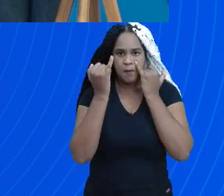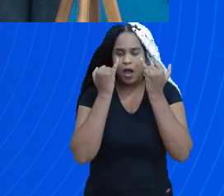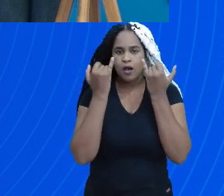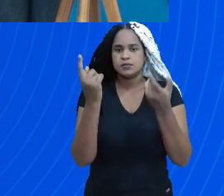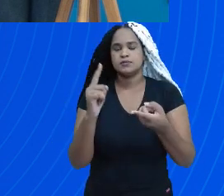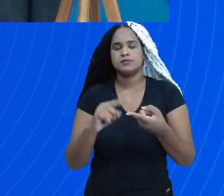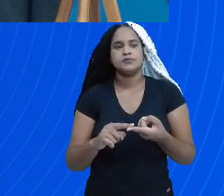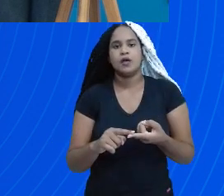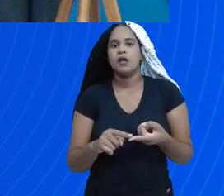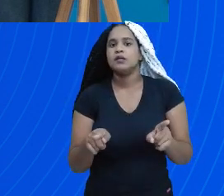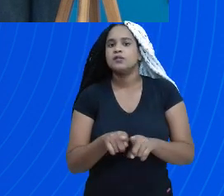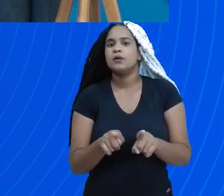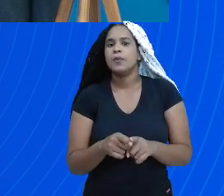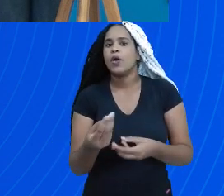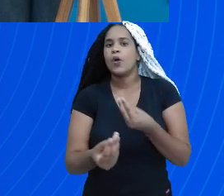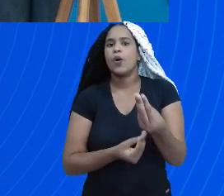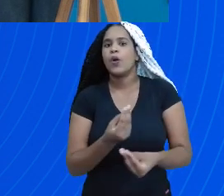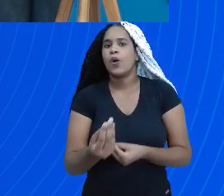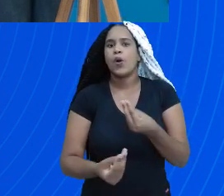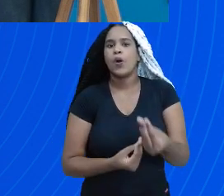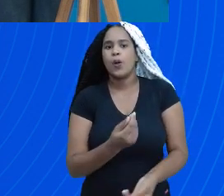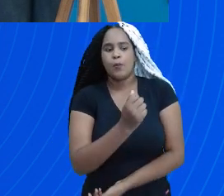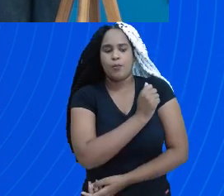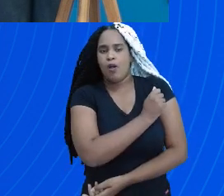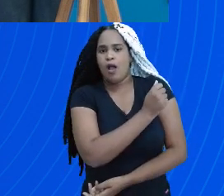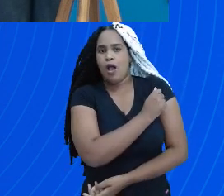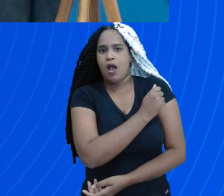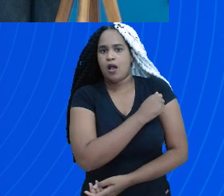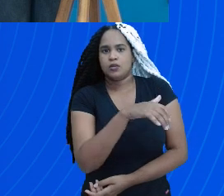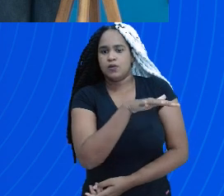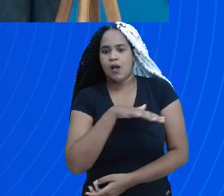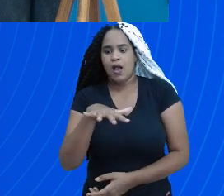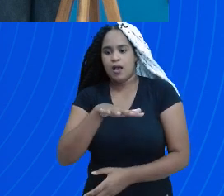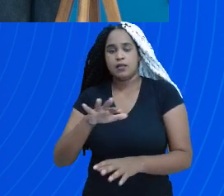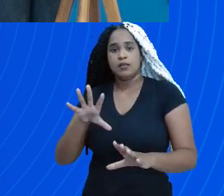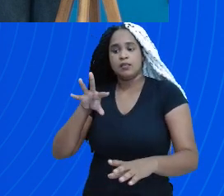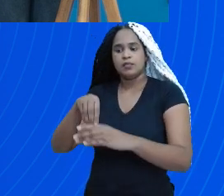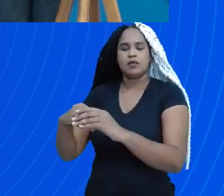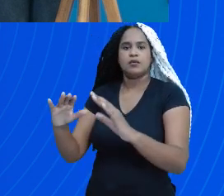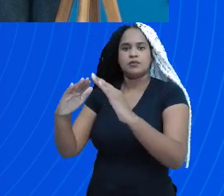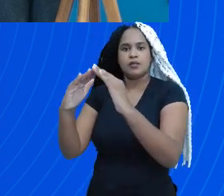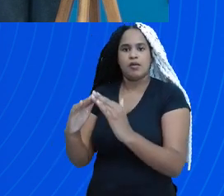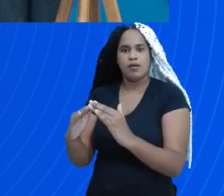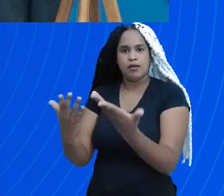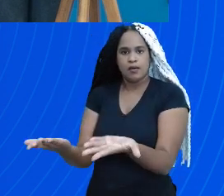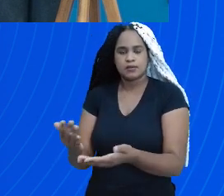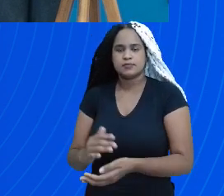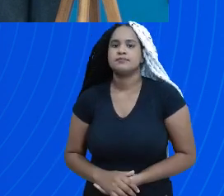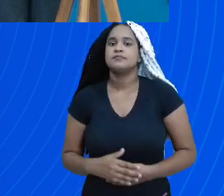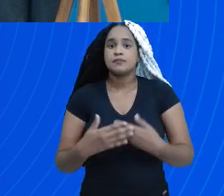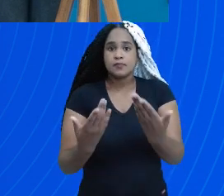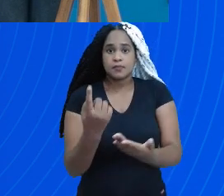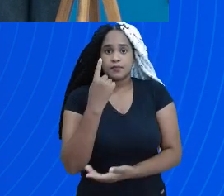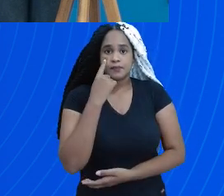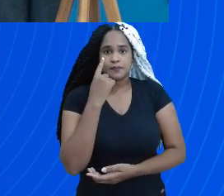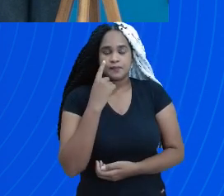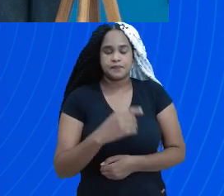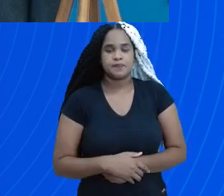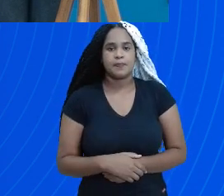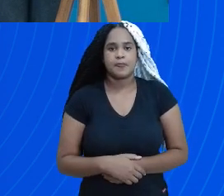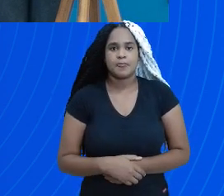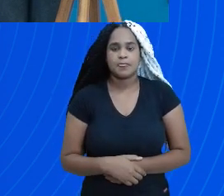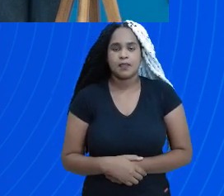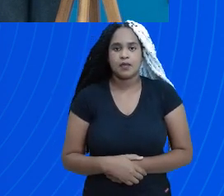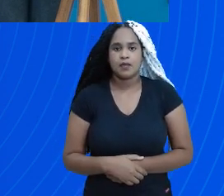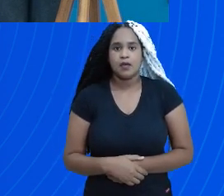precisa perceber a dinâmica também desse estudante no contexto familiar. Então, veja, os aspectos trazidos das